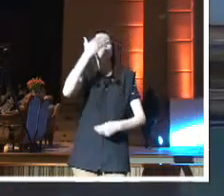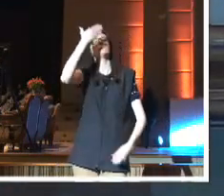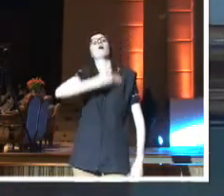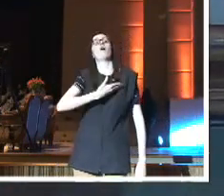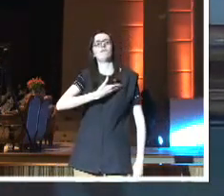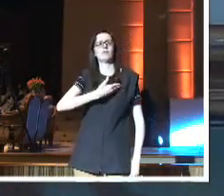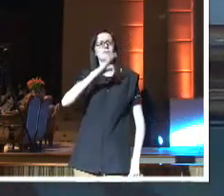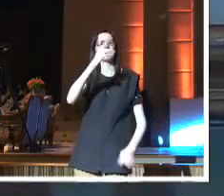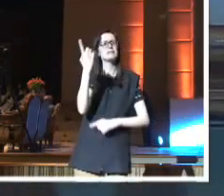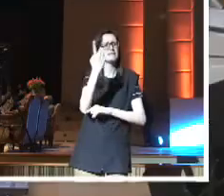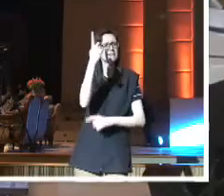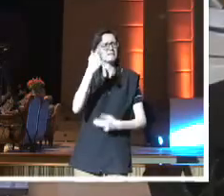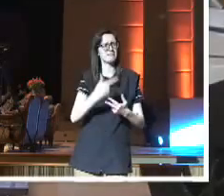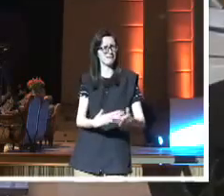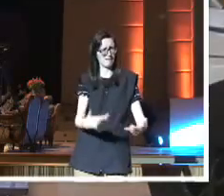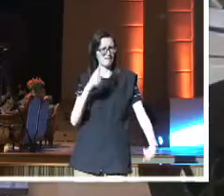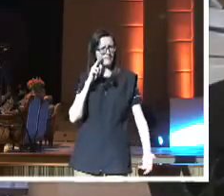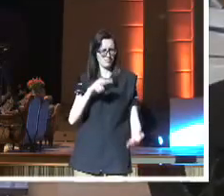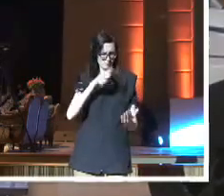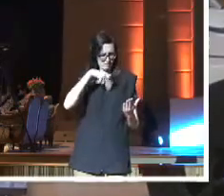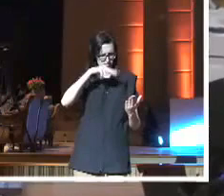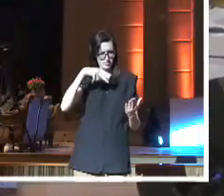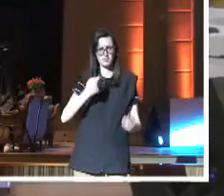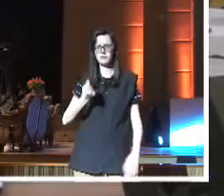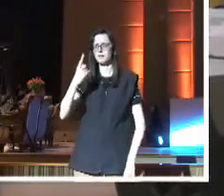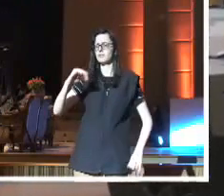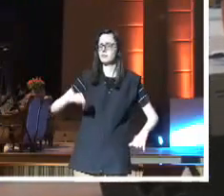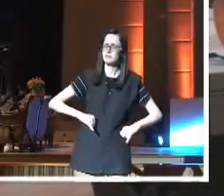que passar por tanta coisa assim?